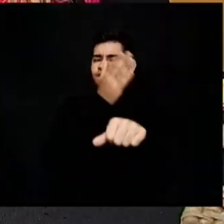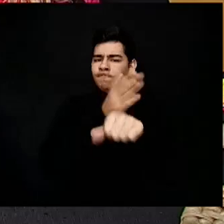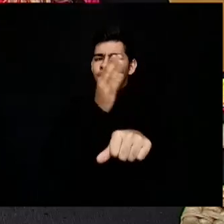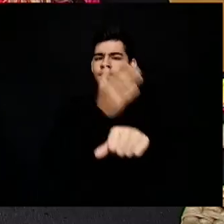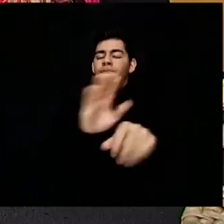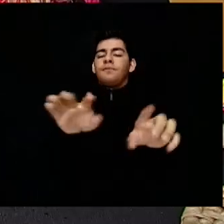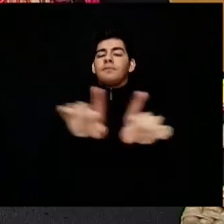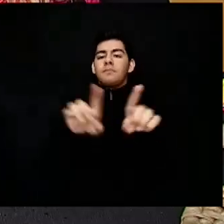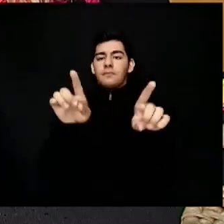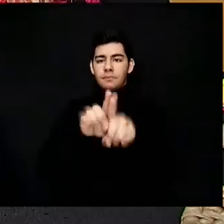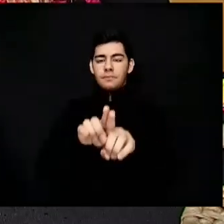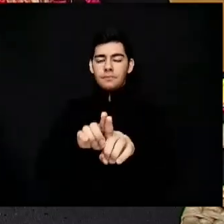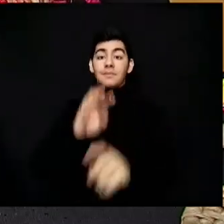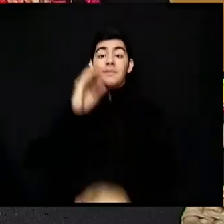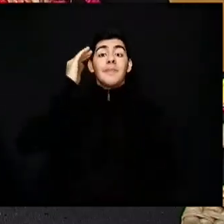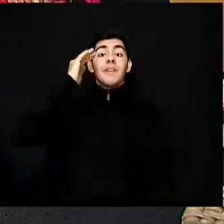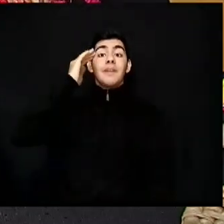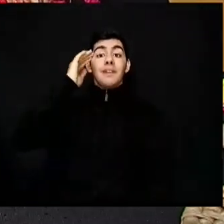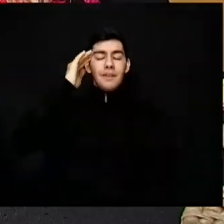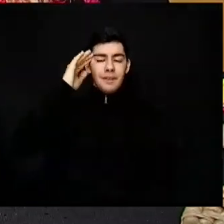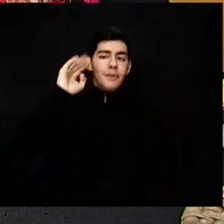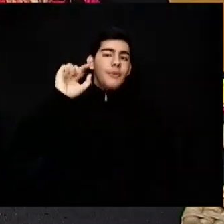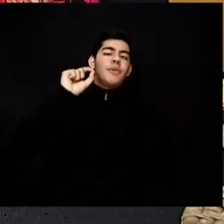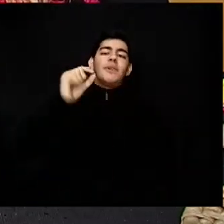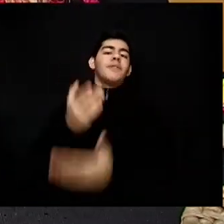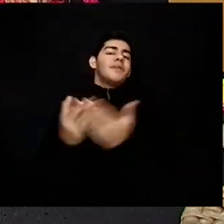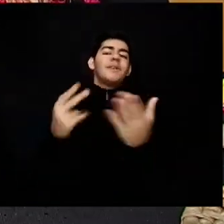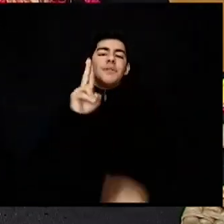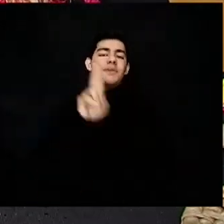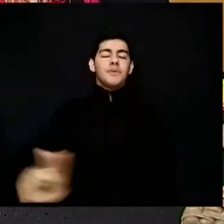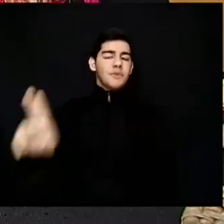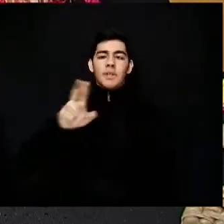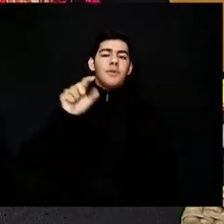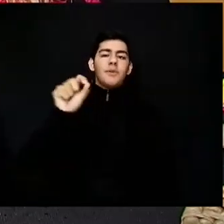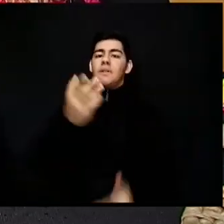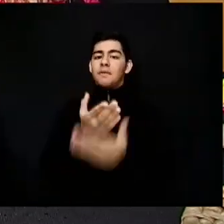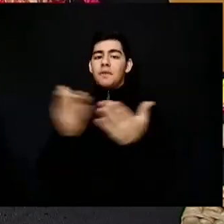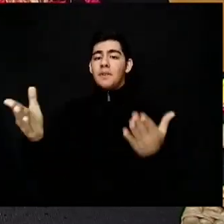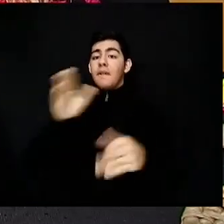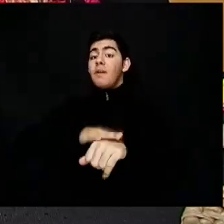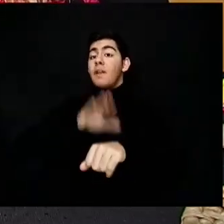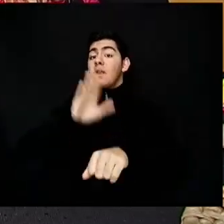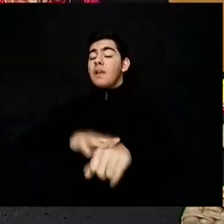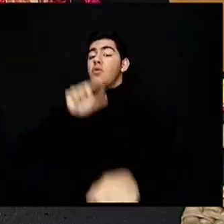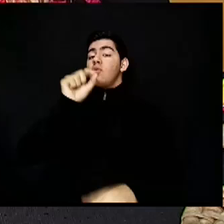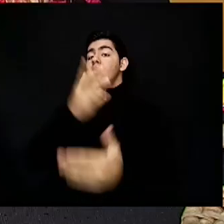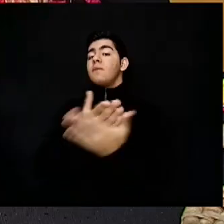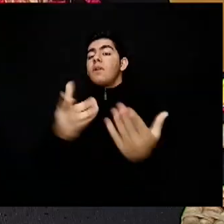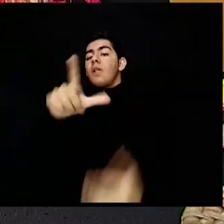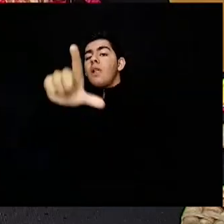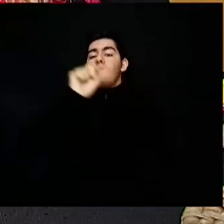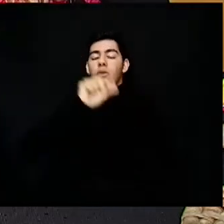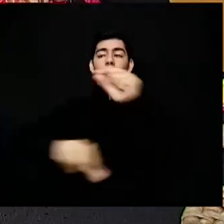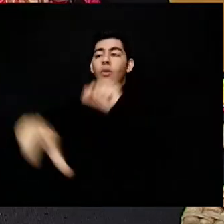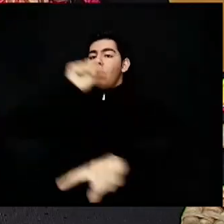entender o que você tá usando, o que você tá fazendo, o que você tá escolhendo. É bem interessante isso,